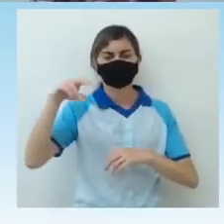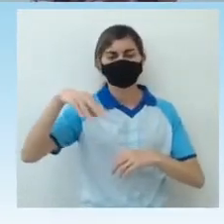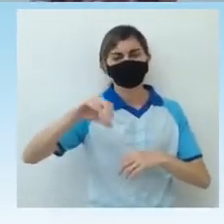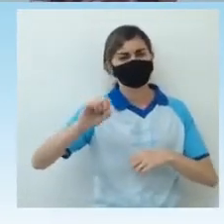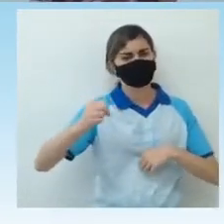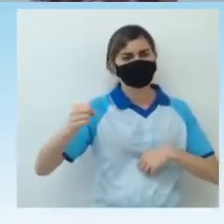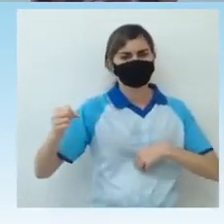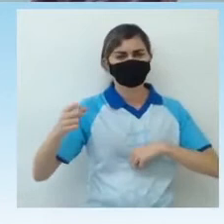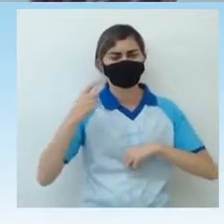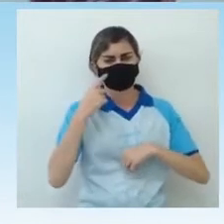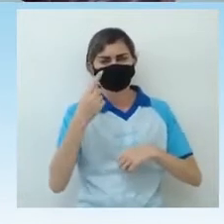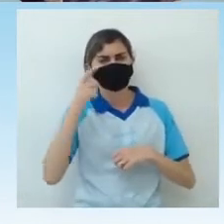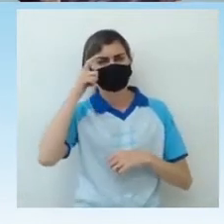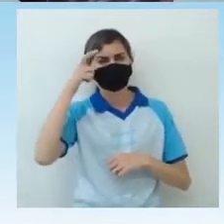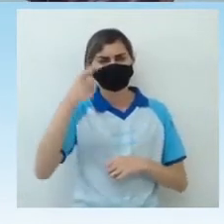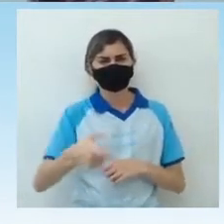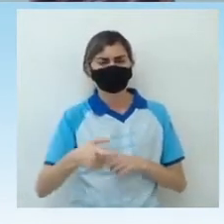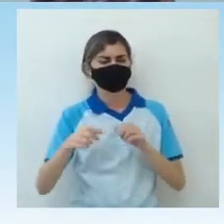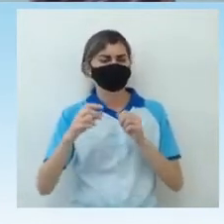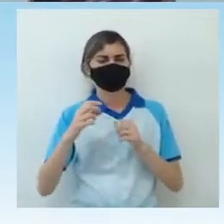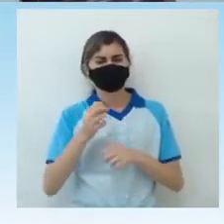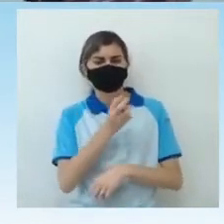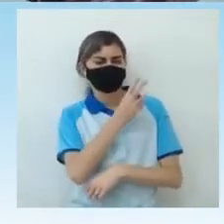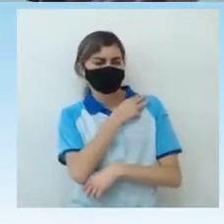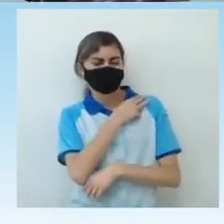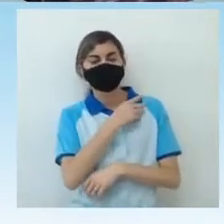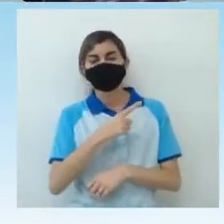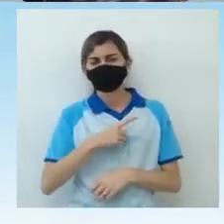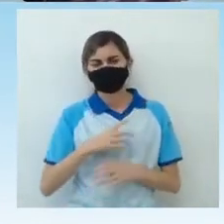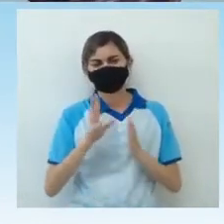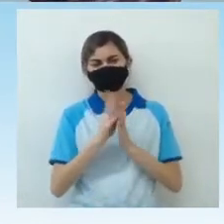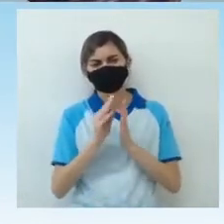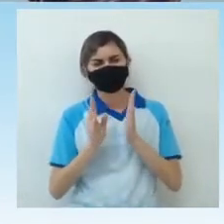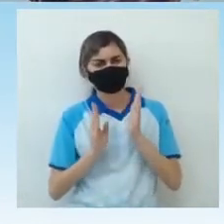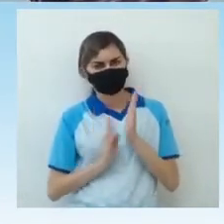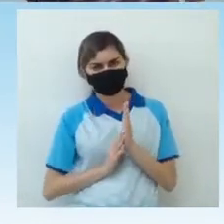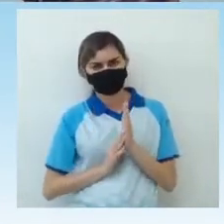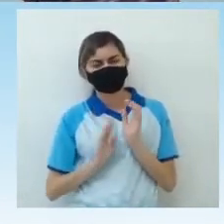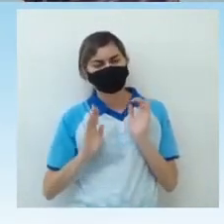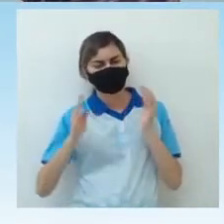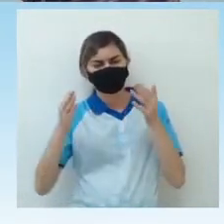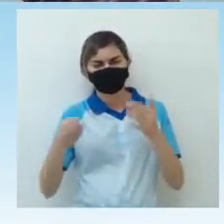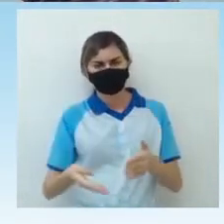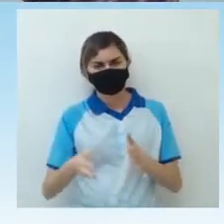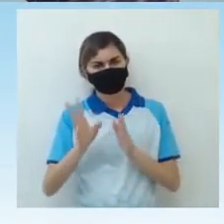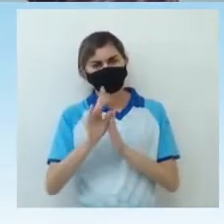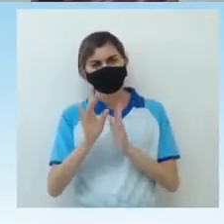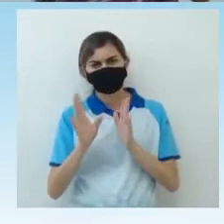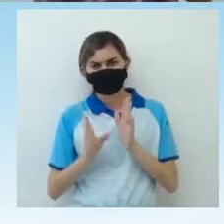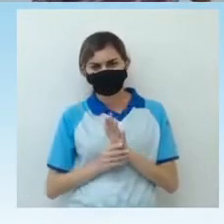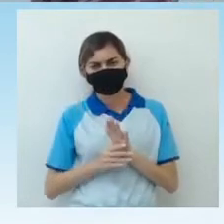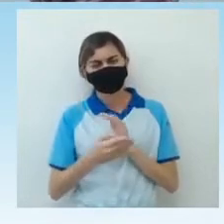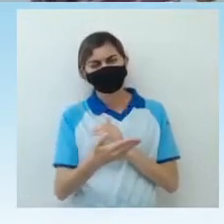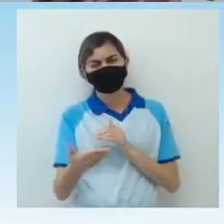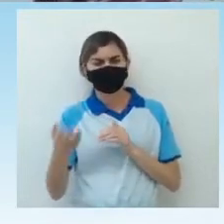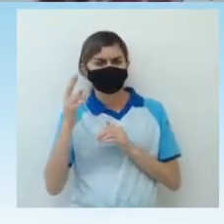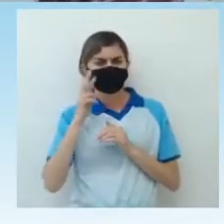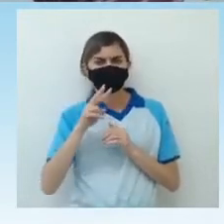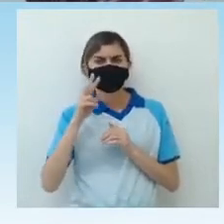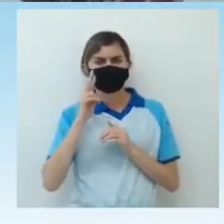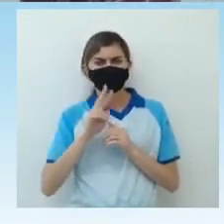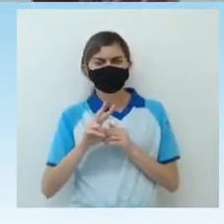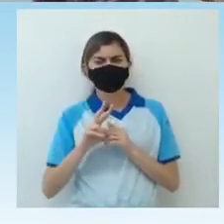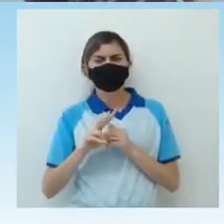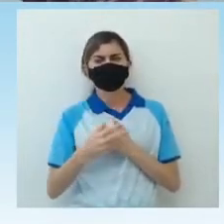interessante. Então, quando vocês chegarem no ensino médio, vocês vão ter esse conteúdo bem específico, bem detalhado, e aí vocês vão lembrar,